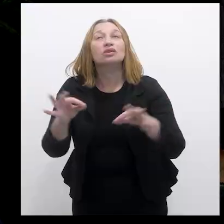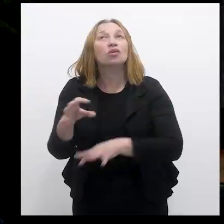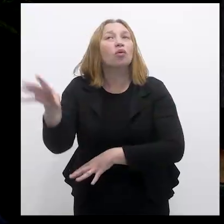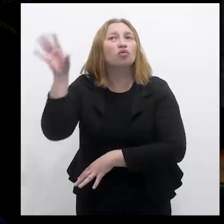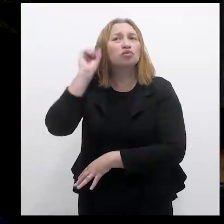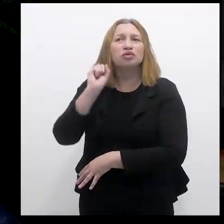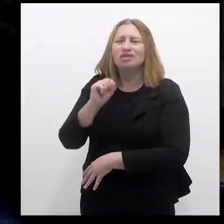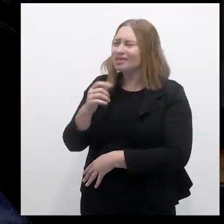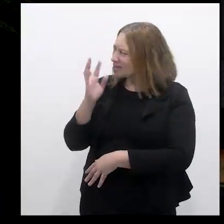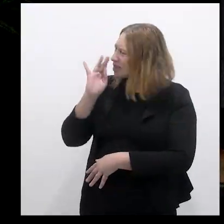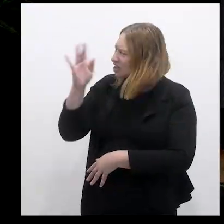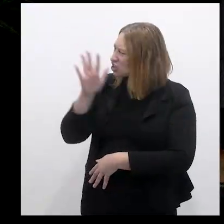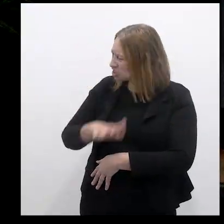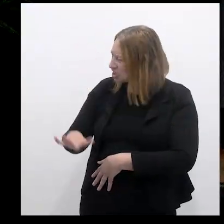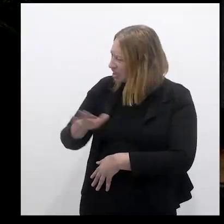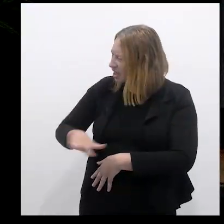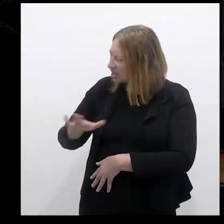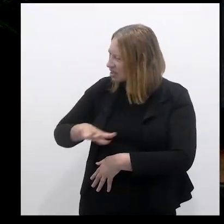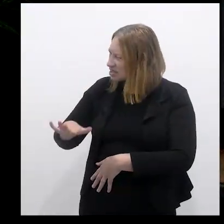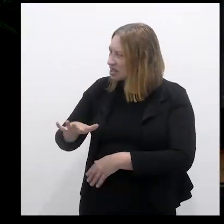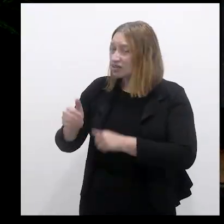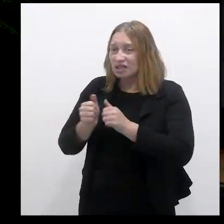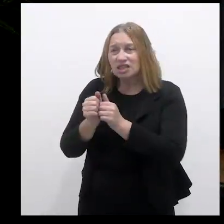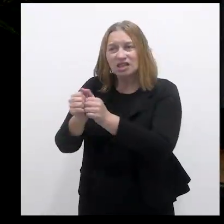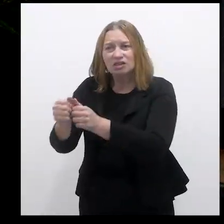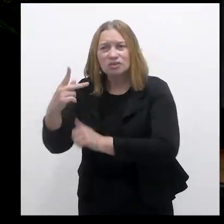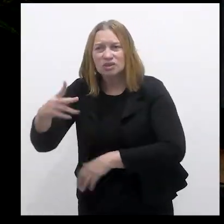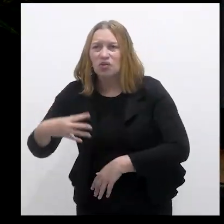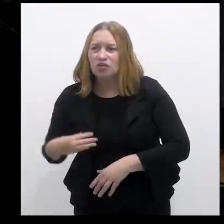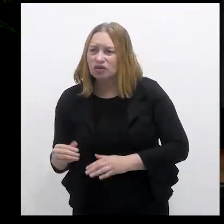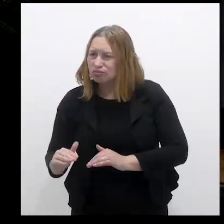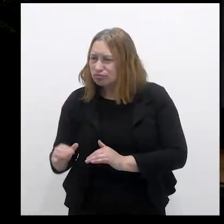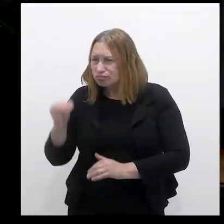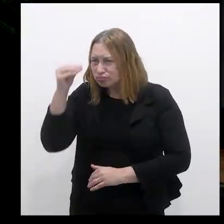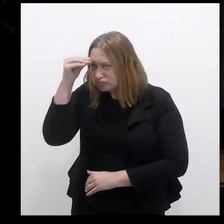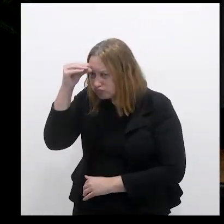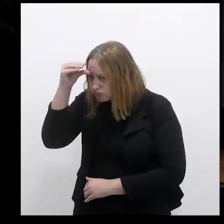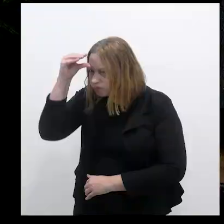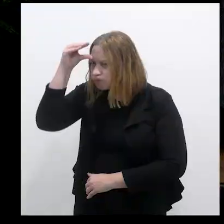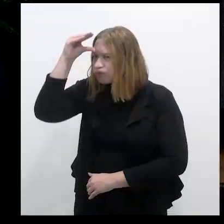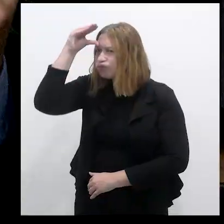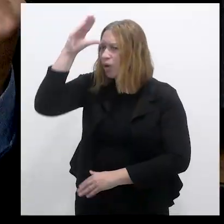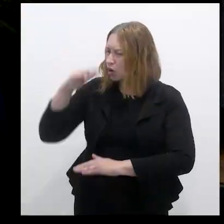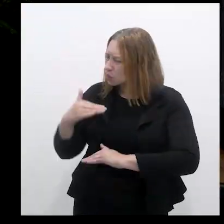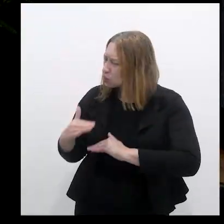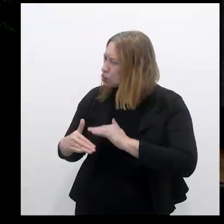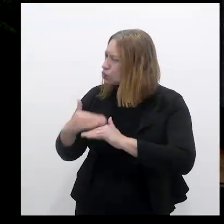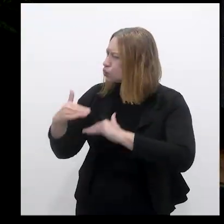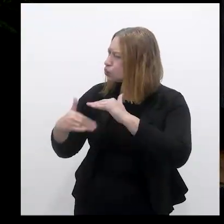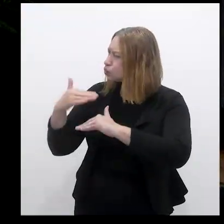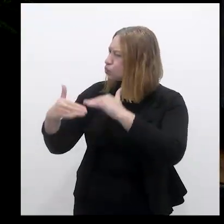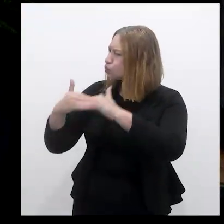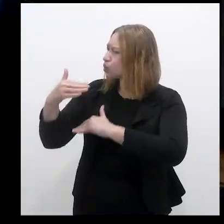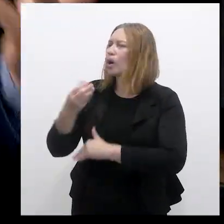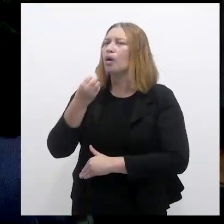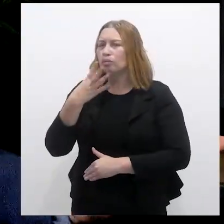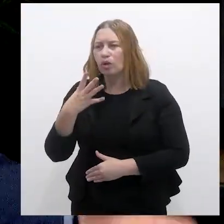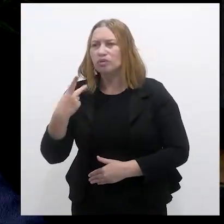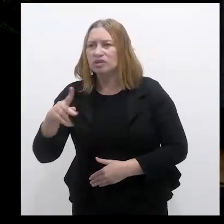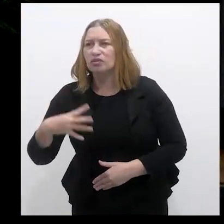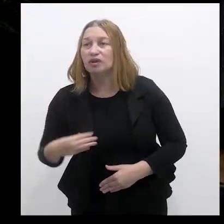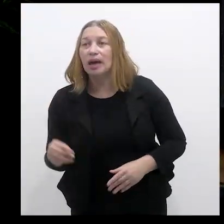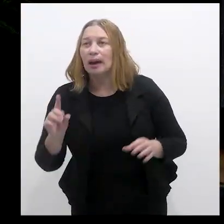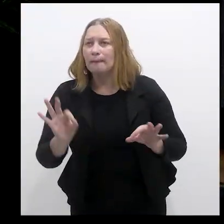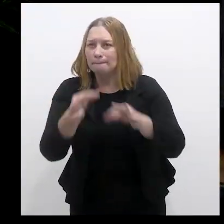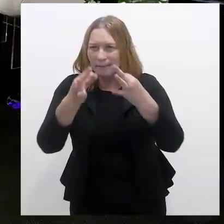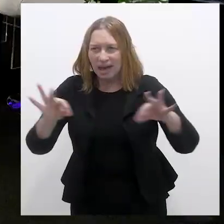concerto. Imagina, desde pequenininho, você levando o seu filho, né, a revolução que você traz, positiva, né,